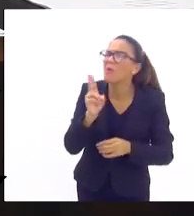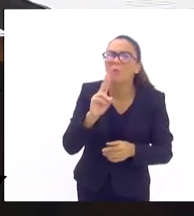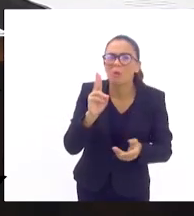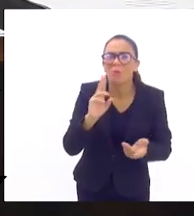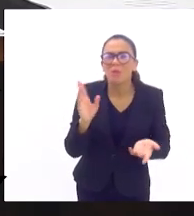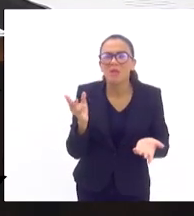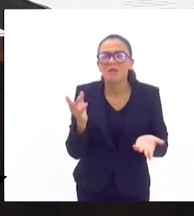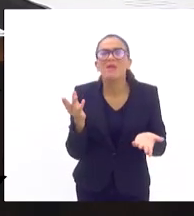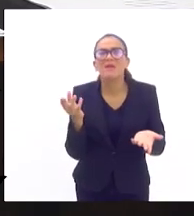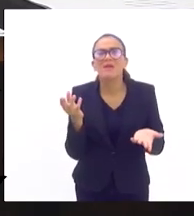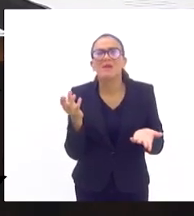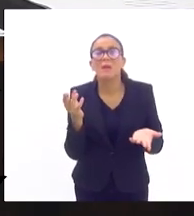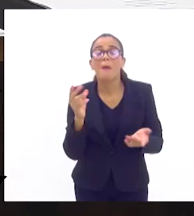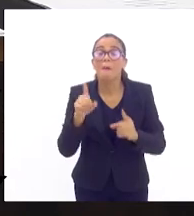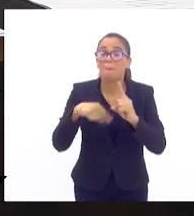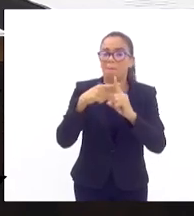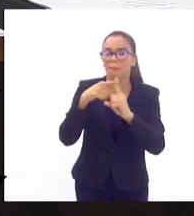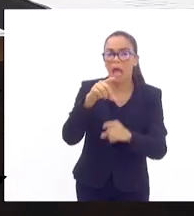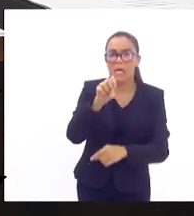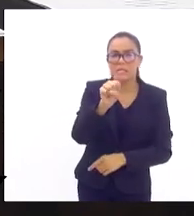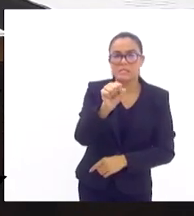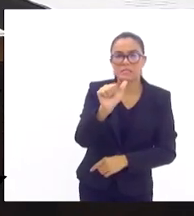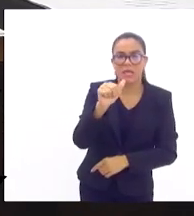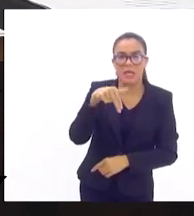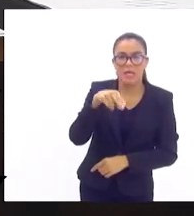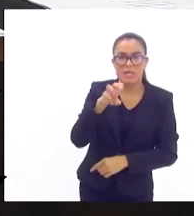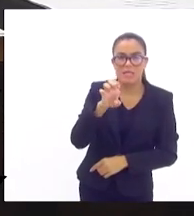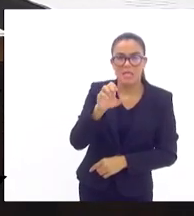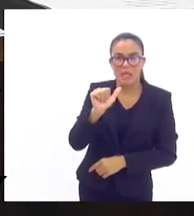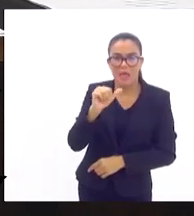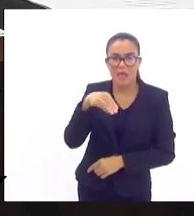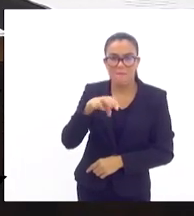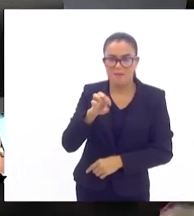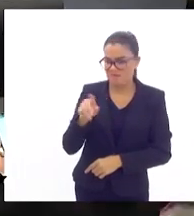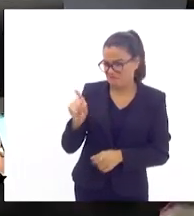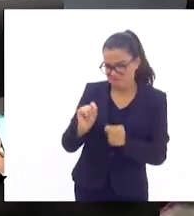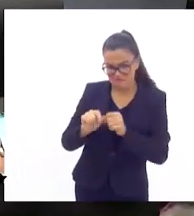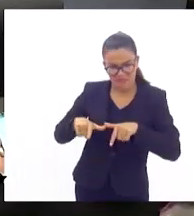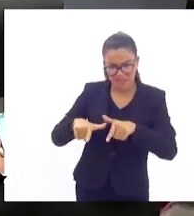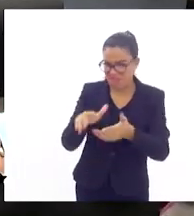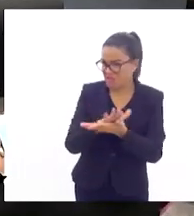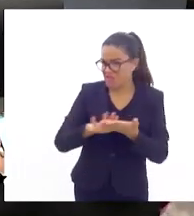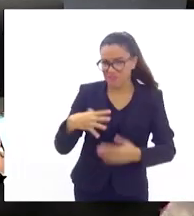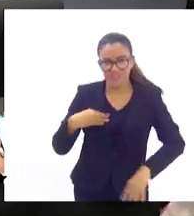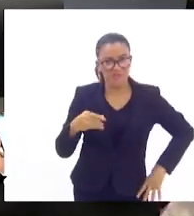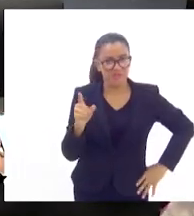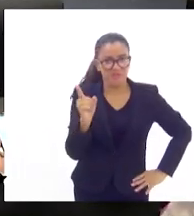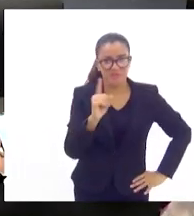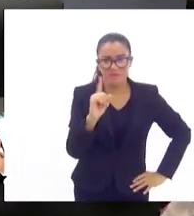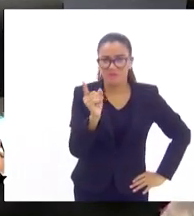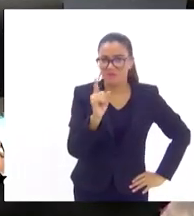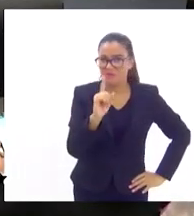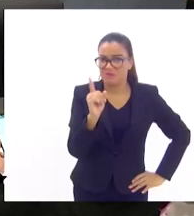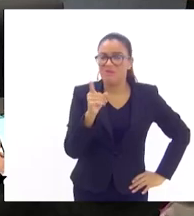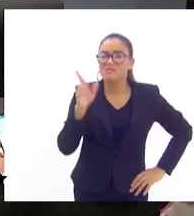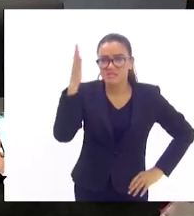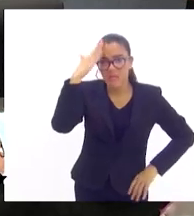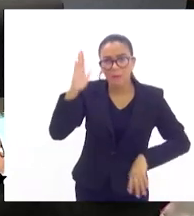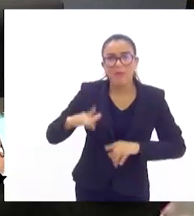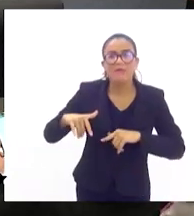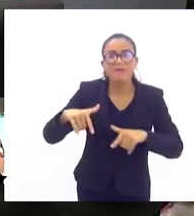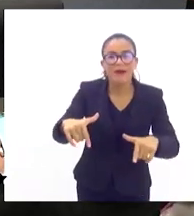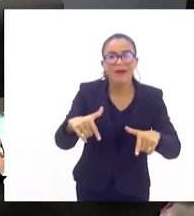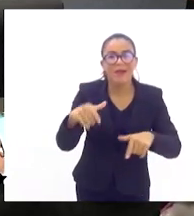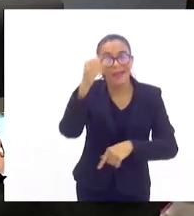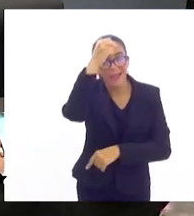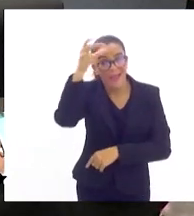você dá nela? Zona Oeste Mais Saneamento. Não faz, não, filho. As obras são feitas lá, deputado Elvino. Sabe quem faz? É a Prefeitura do Rio de